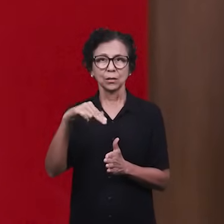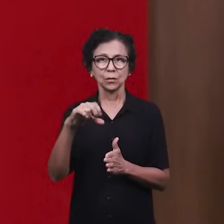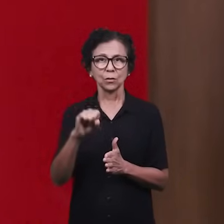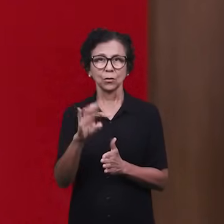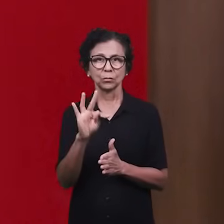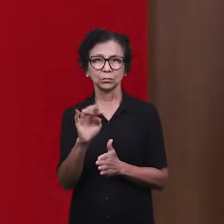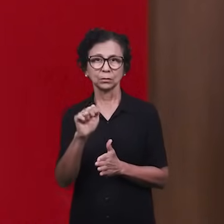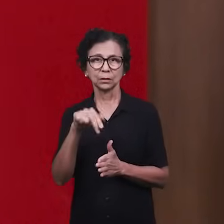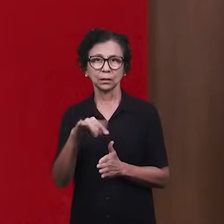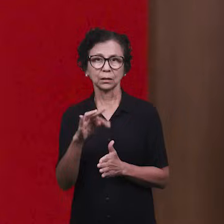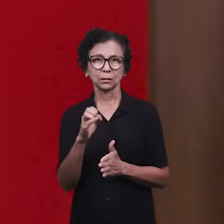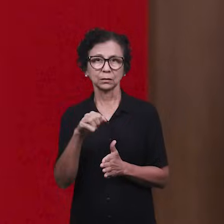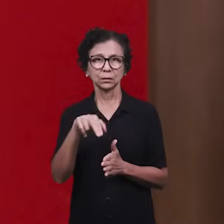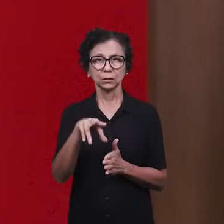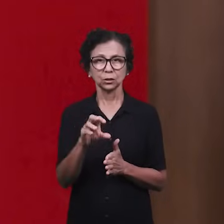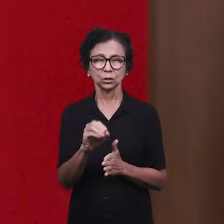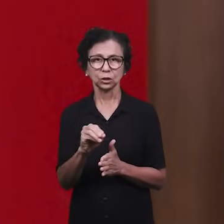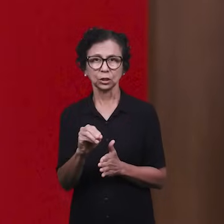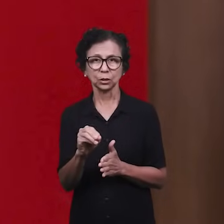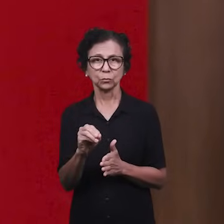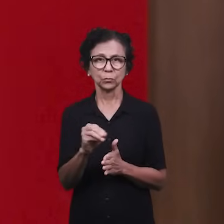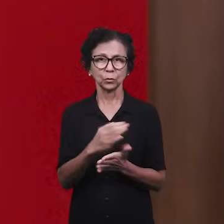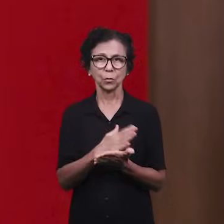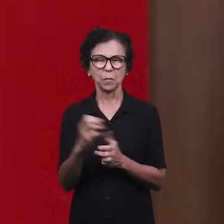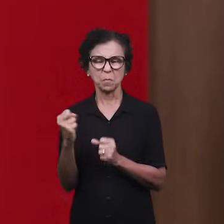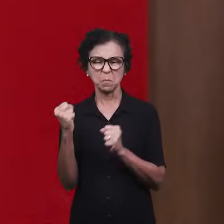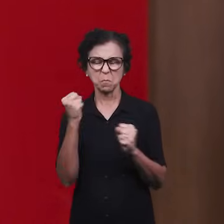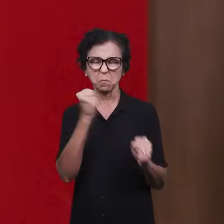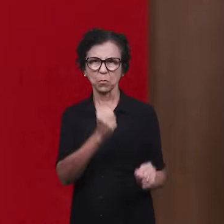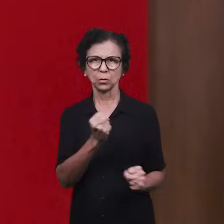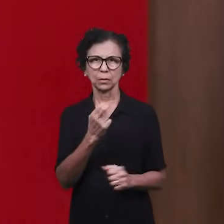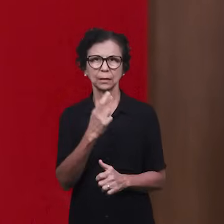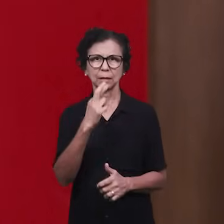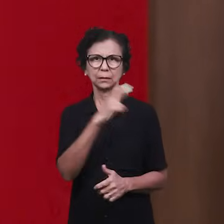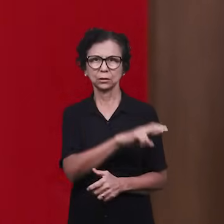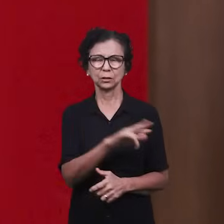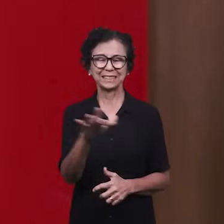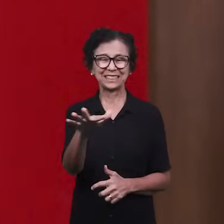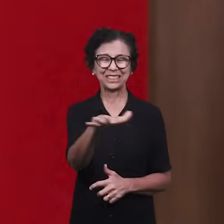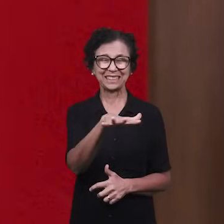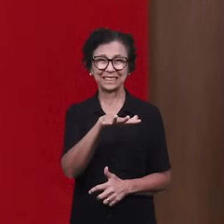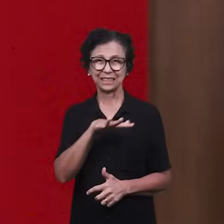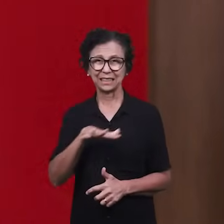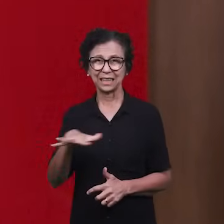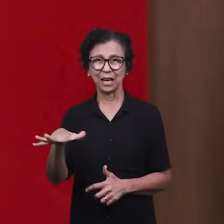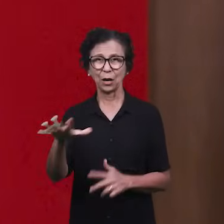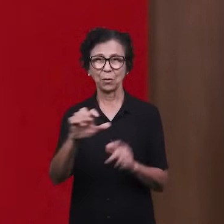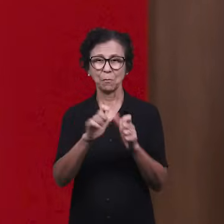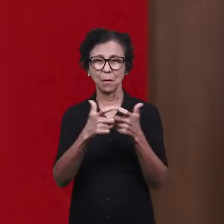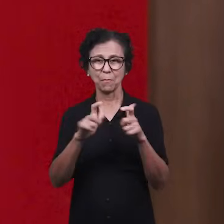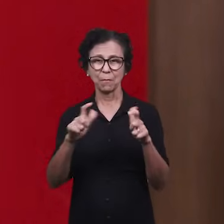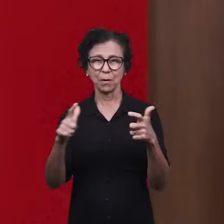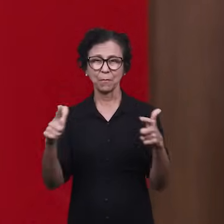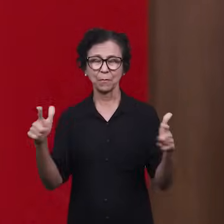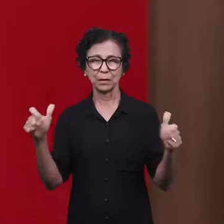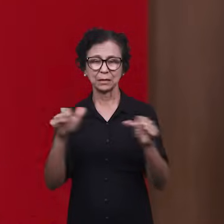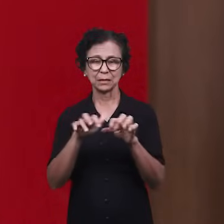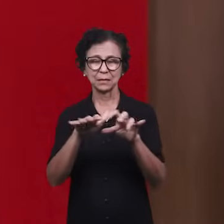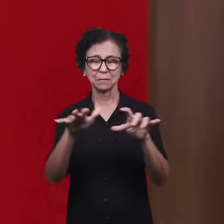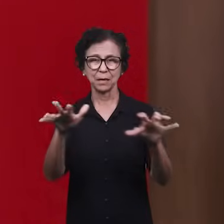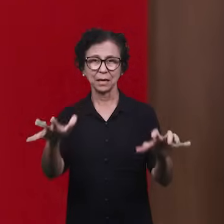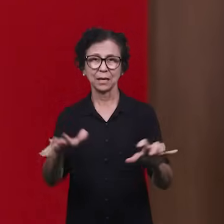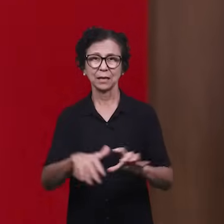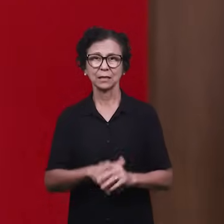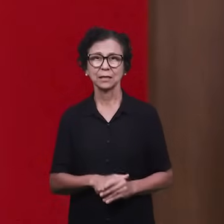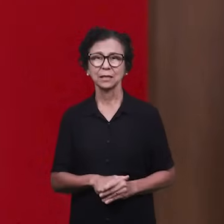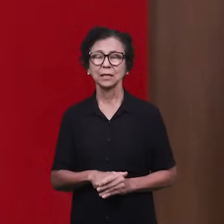poder religioso, ele começa a tomar forma de uma forma geral, ou seja, de uma amplitude maior, de forma que todas